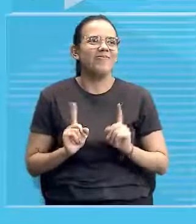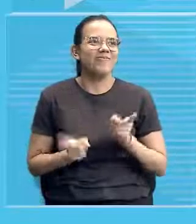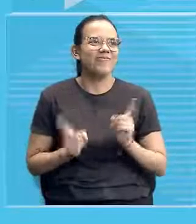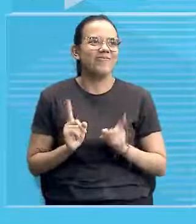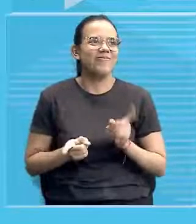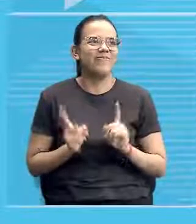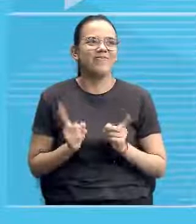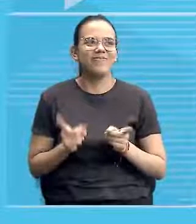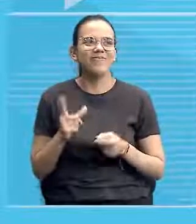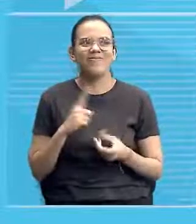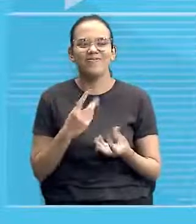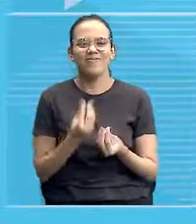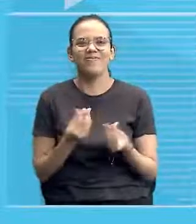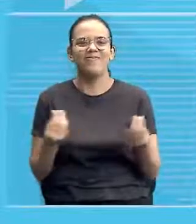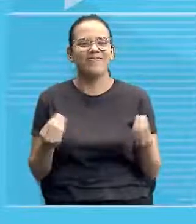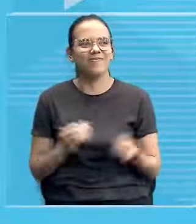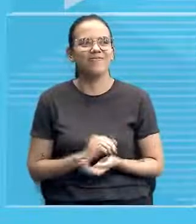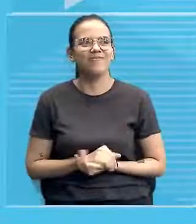É muito.